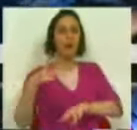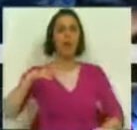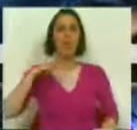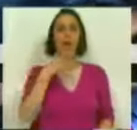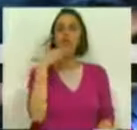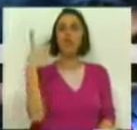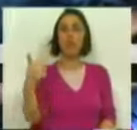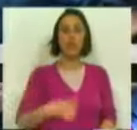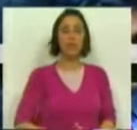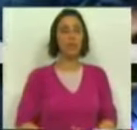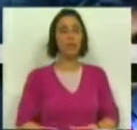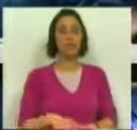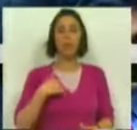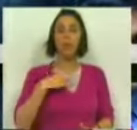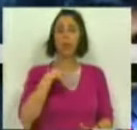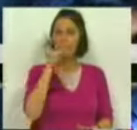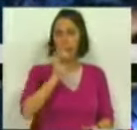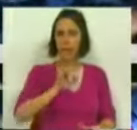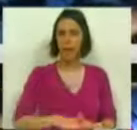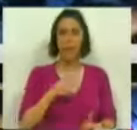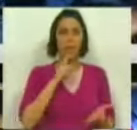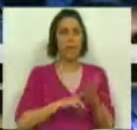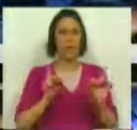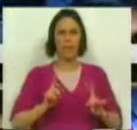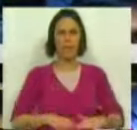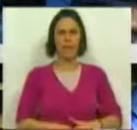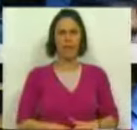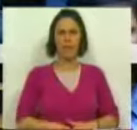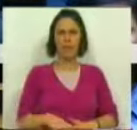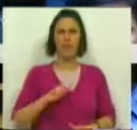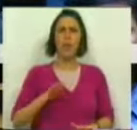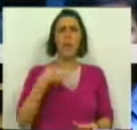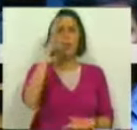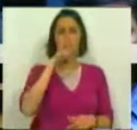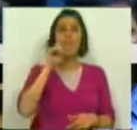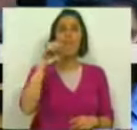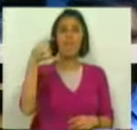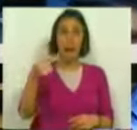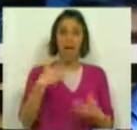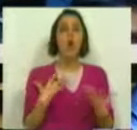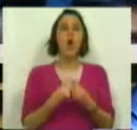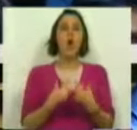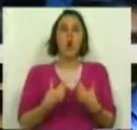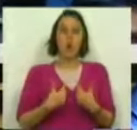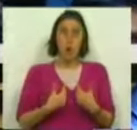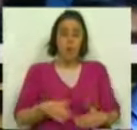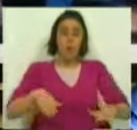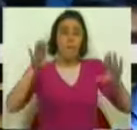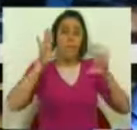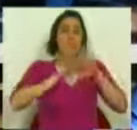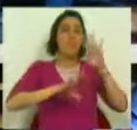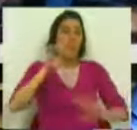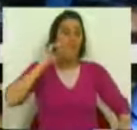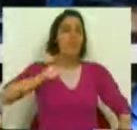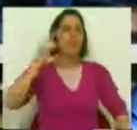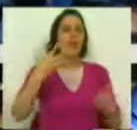Portugal sozinho. Eu quero lhe dizer que não é verdade. O Sr. Primeiro-Ministro vai fazer essa viagem connosco, mas vai, sobretudo, fazer